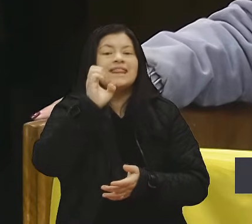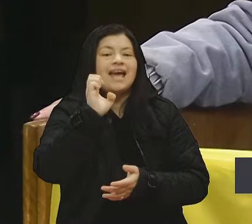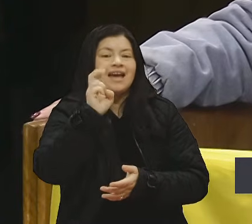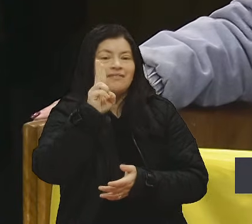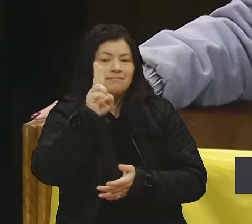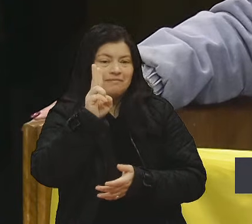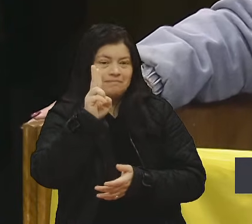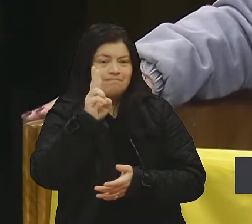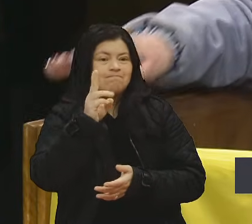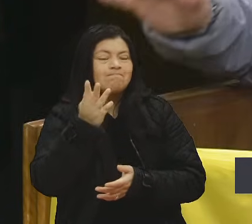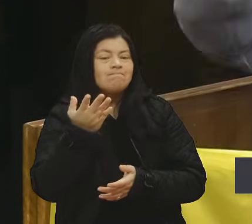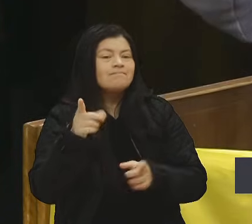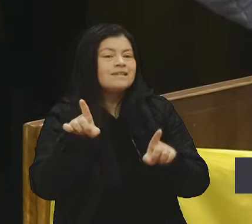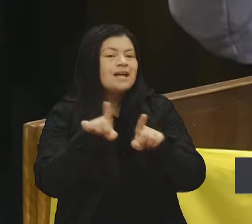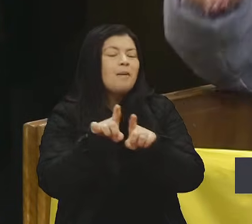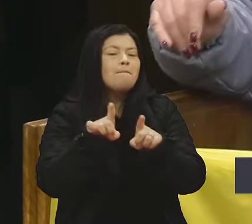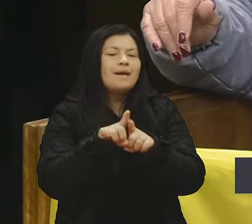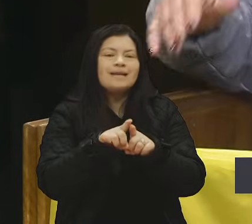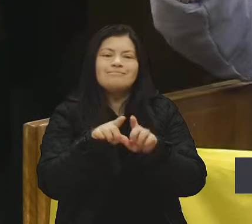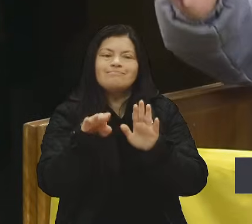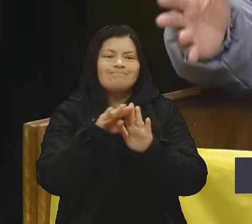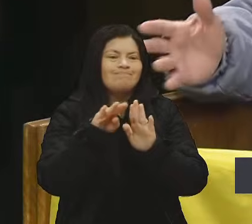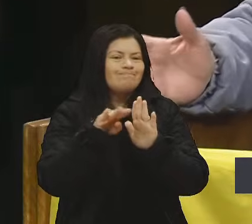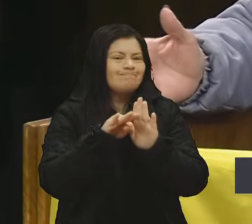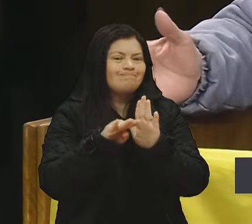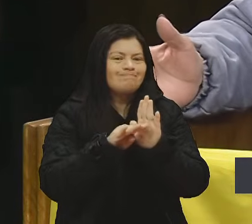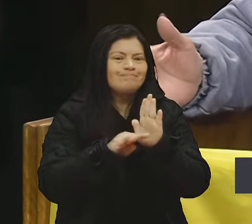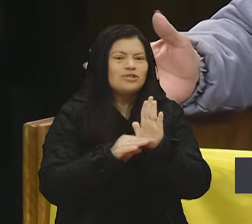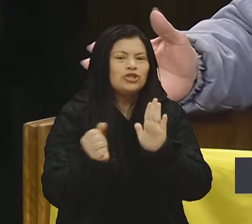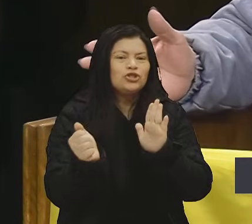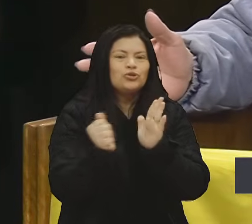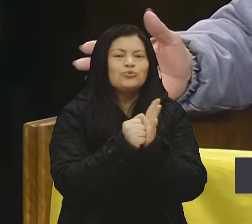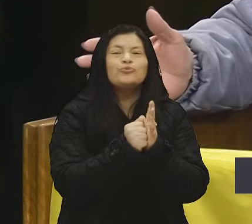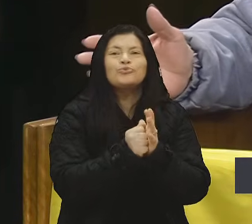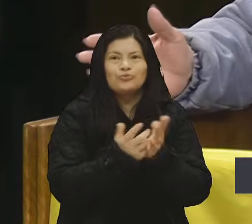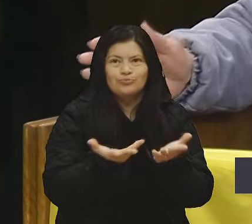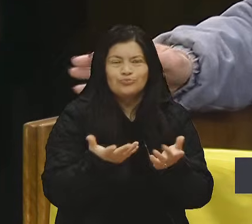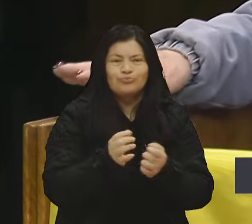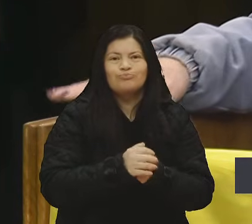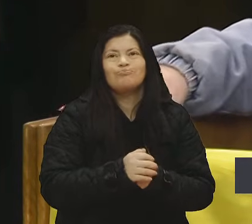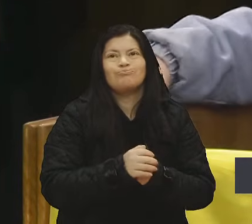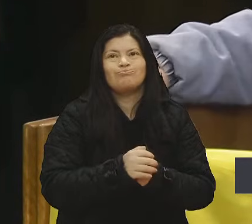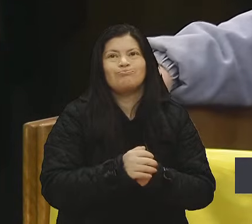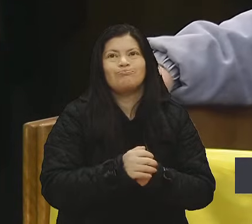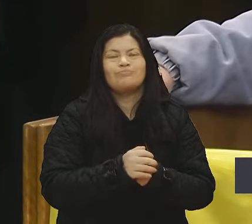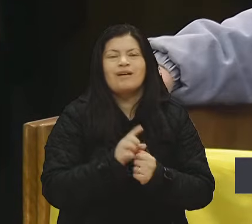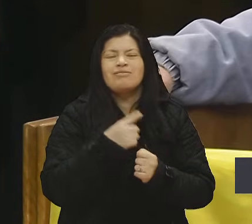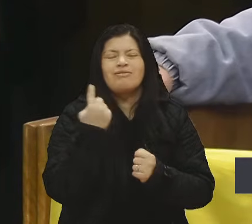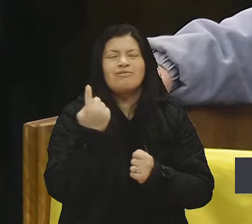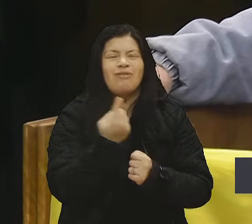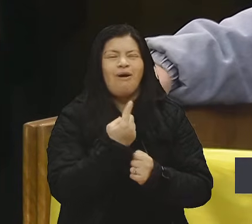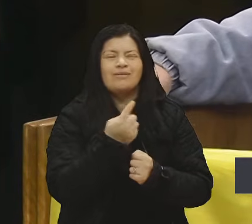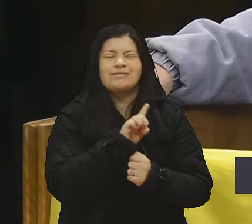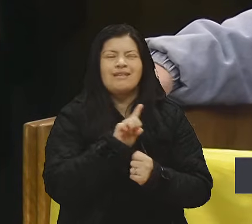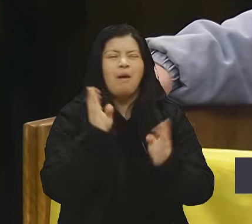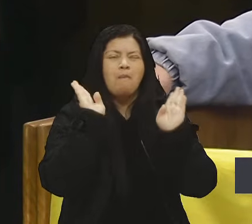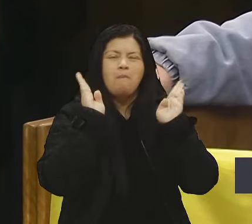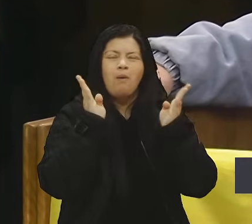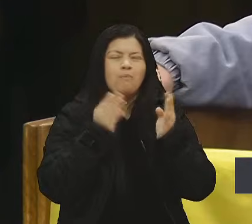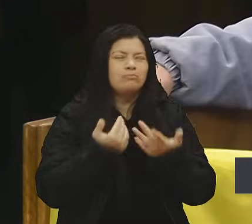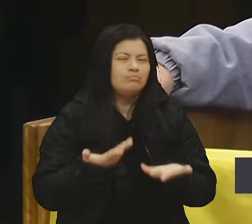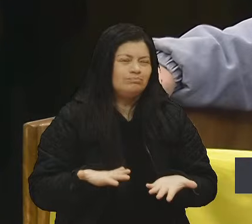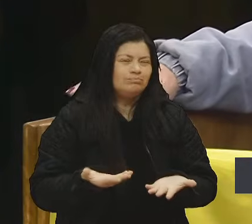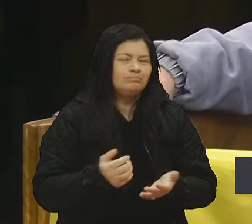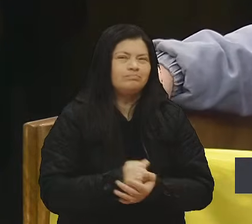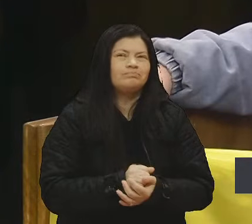Muita desconfiança, que mais ou menos, que a gente não é bobo, né, gente? E eu lembrando, nós